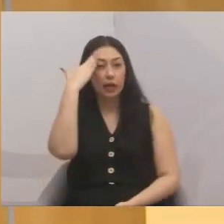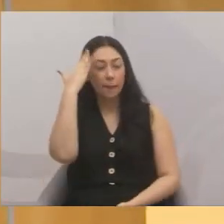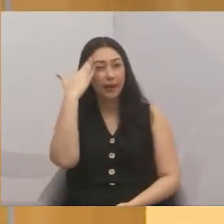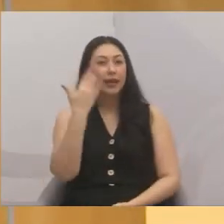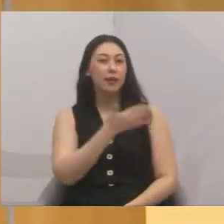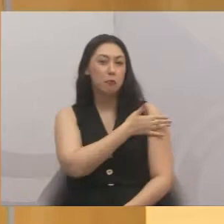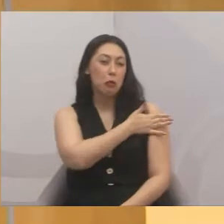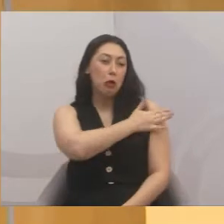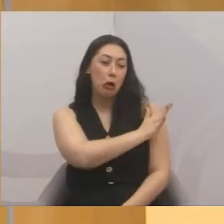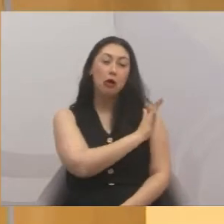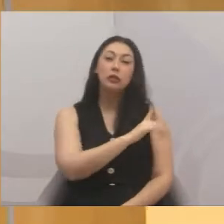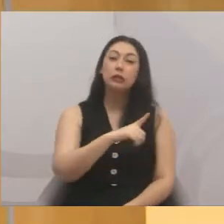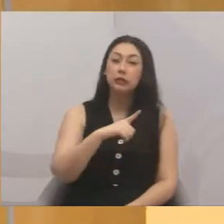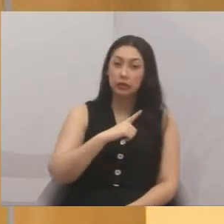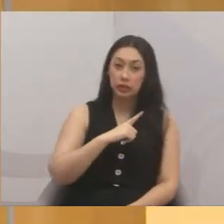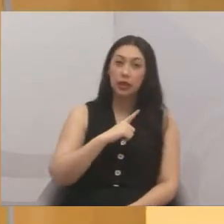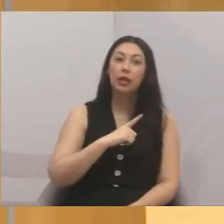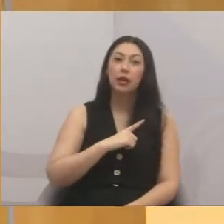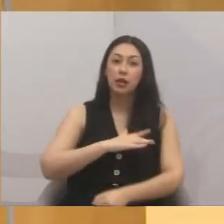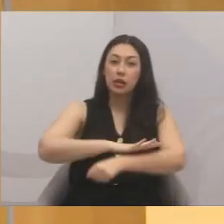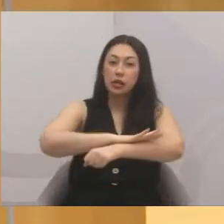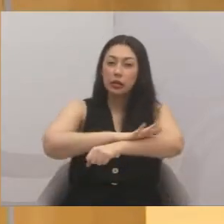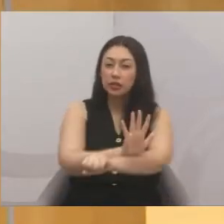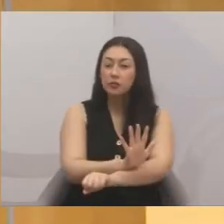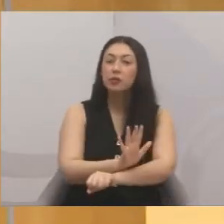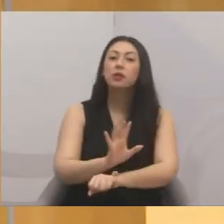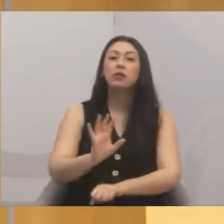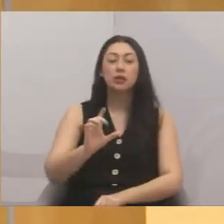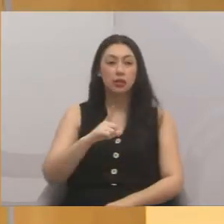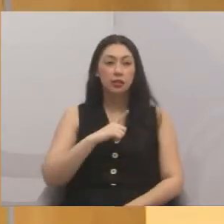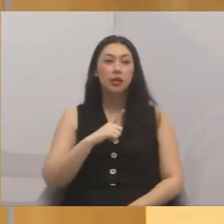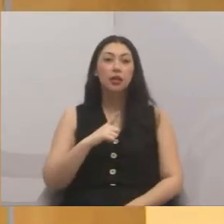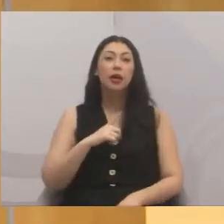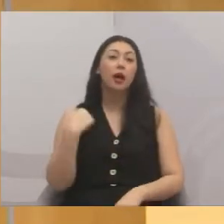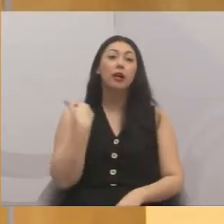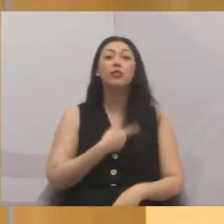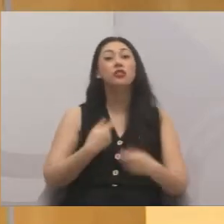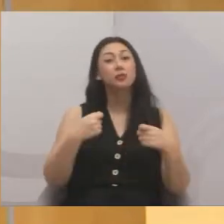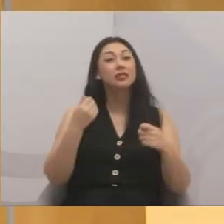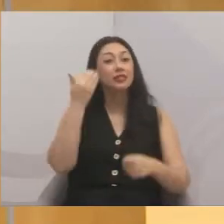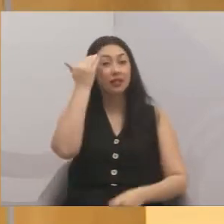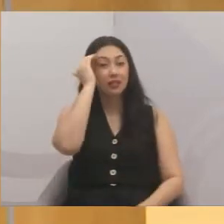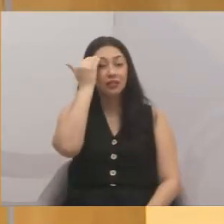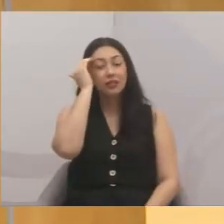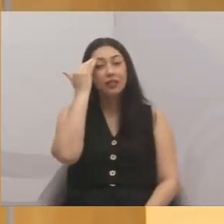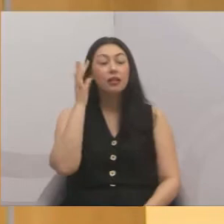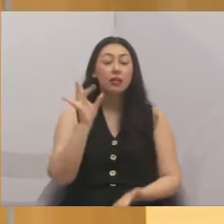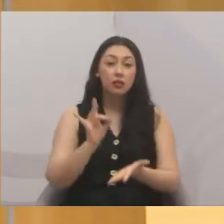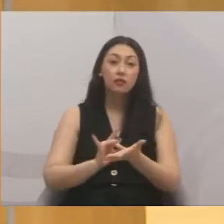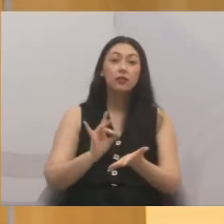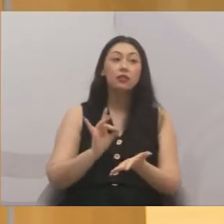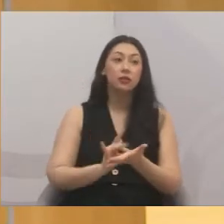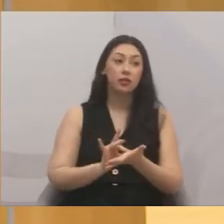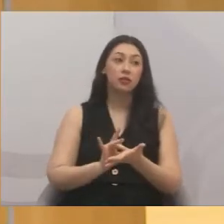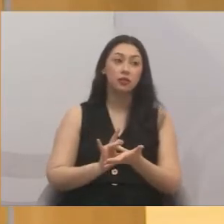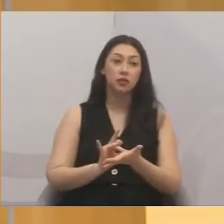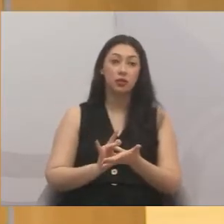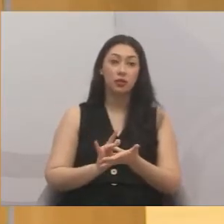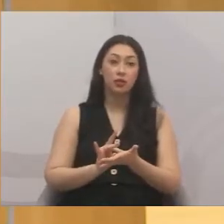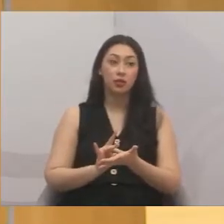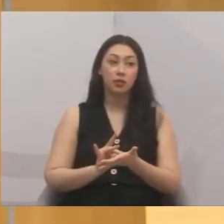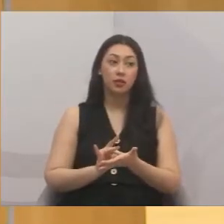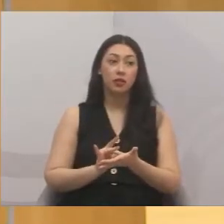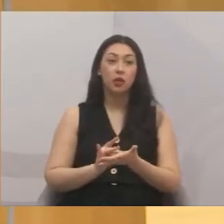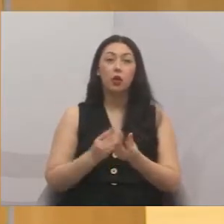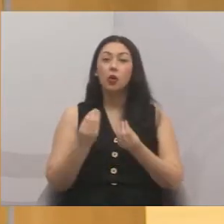sistema opressor que existe até hoje e que deve estar acontecendo nesse exato momento em algum lugar, para que a gente erradique, não tem